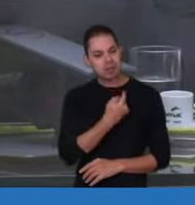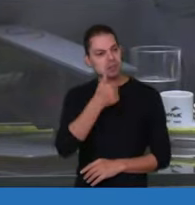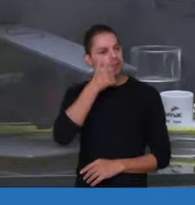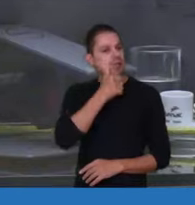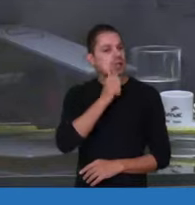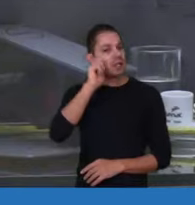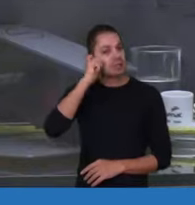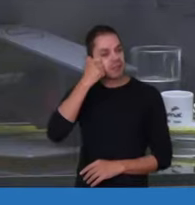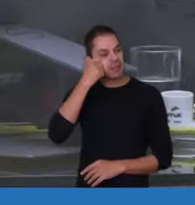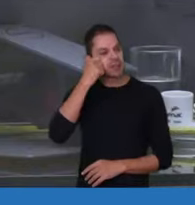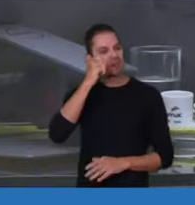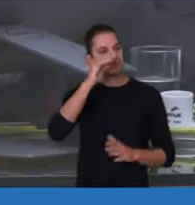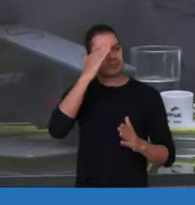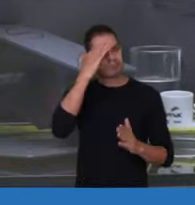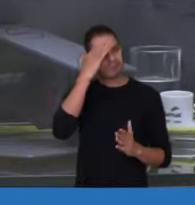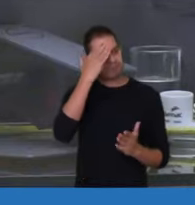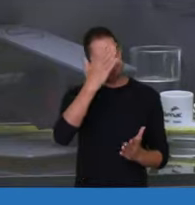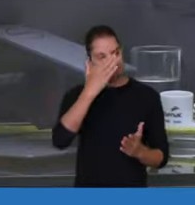aqui e te agradecer.